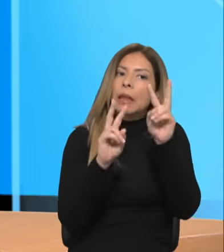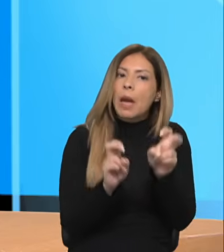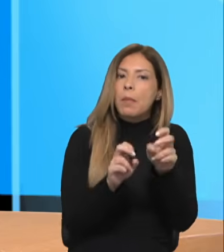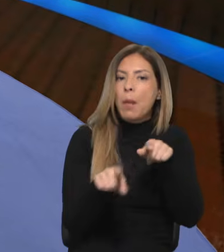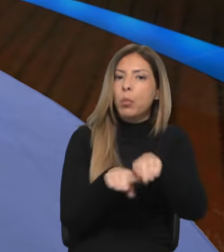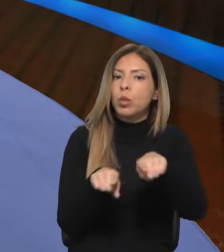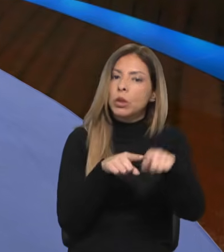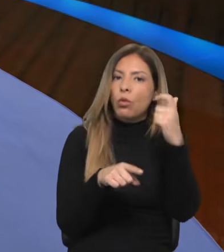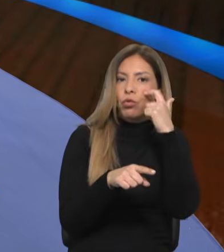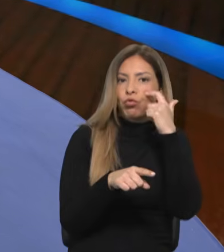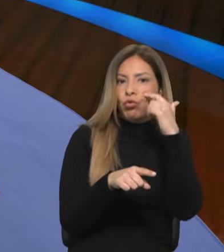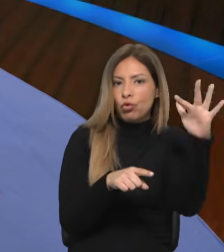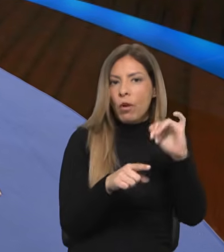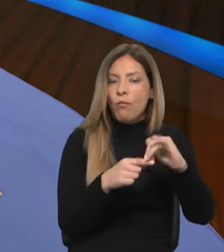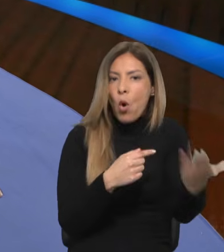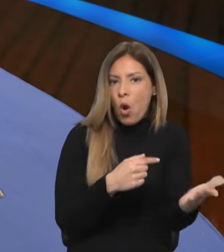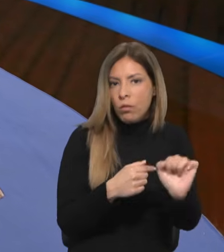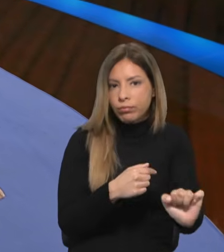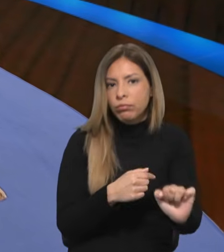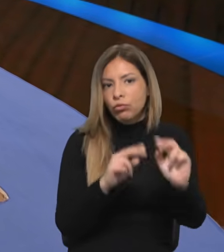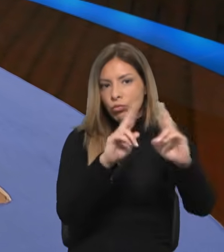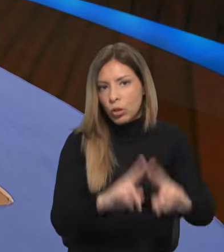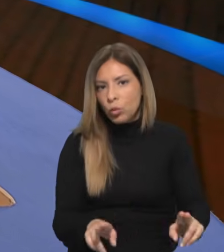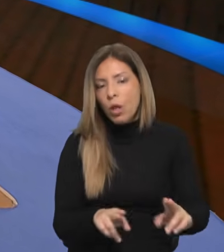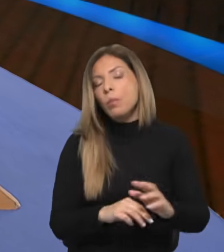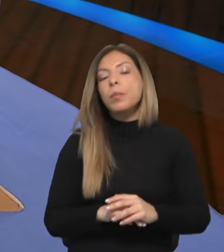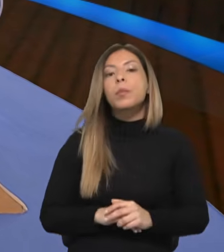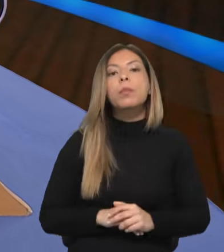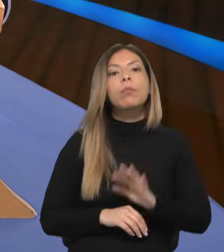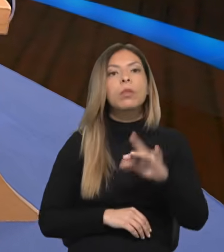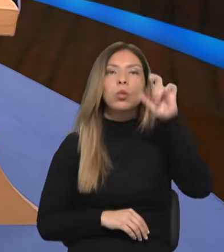externa. António José Seguro, por exemplo, ainda não